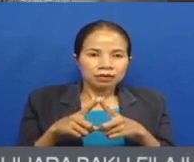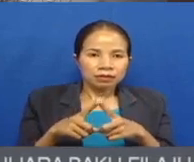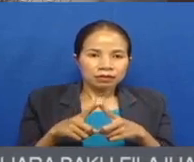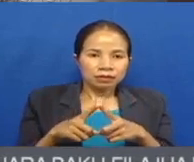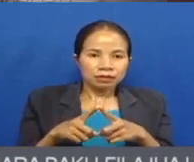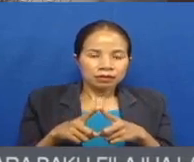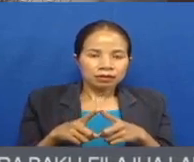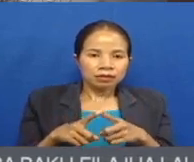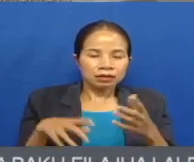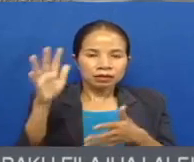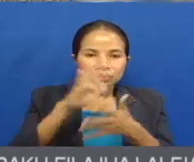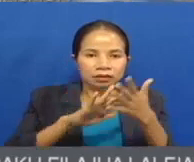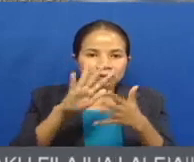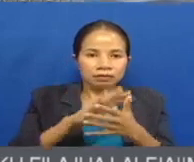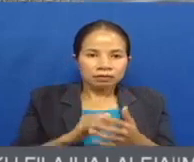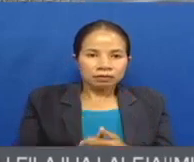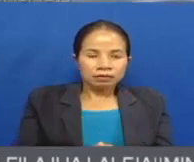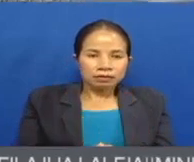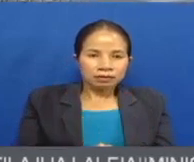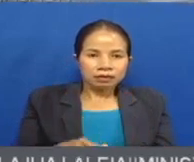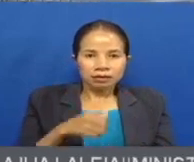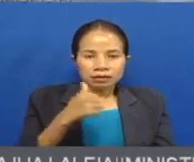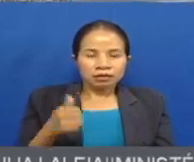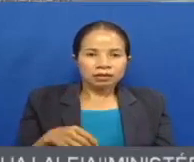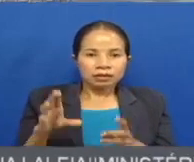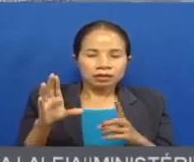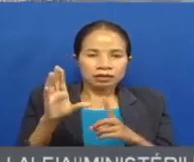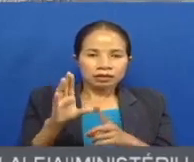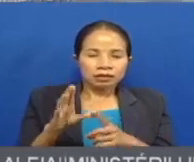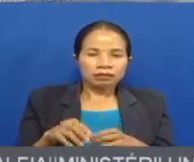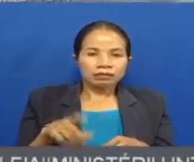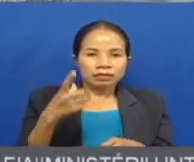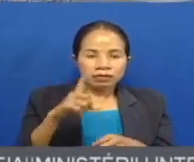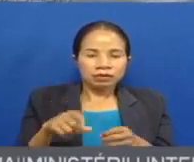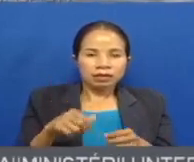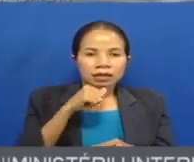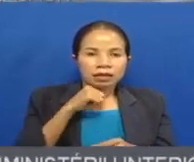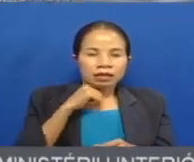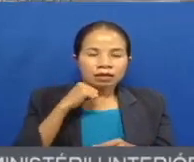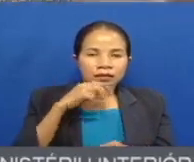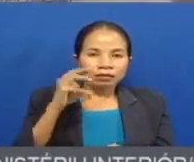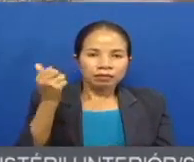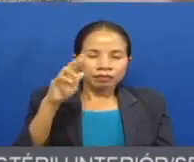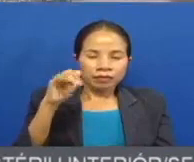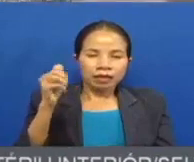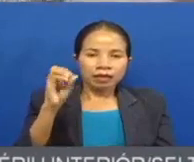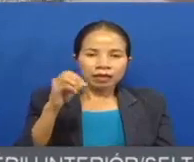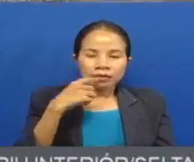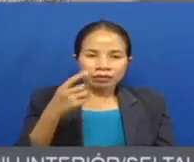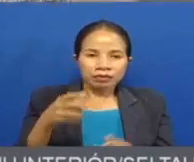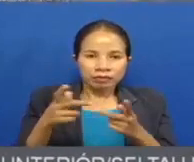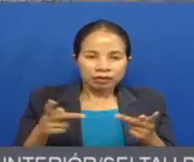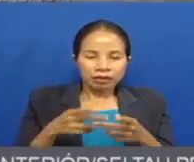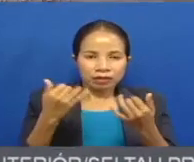para evento, né? Né? E a Sorencielo, chefe secção logística, padre Mário de Carvalho Soares Grande. Fatin